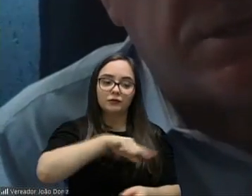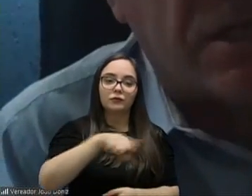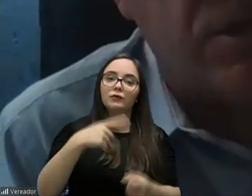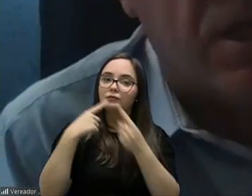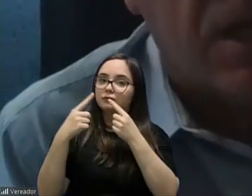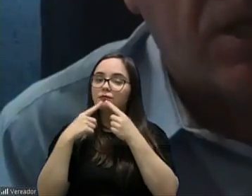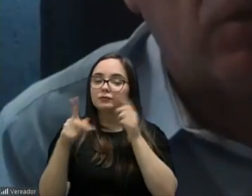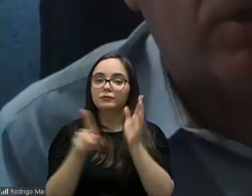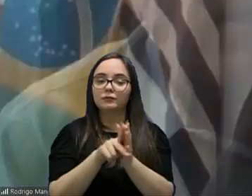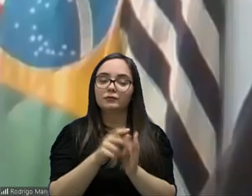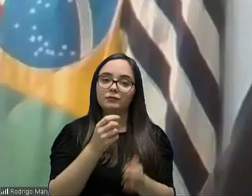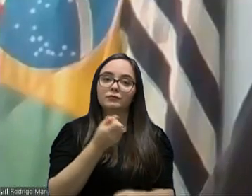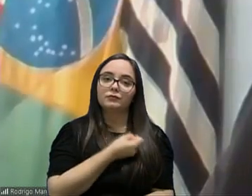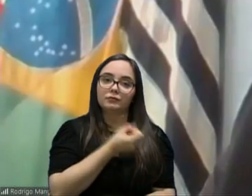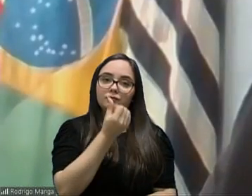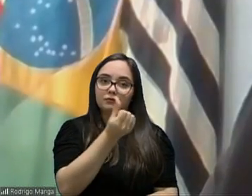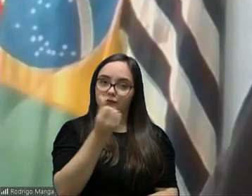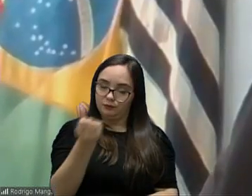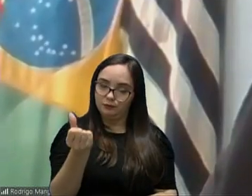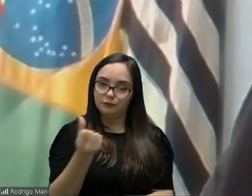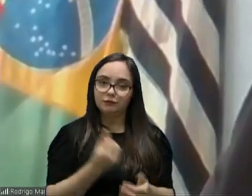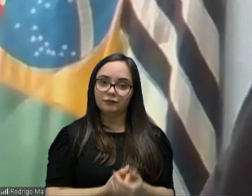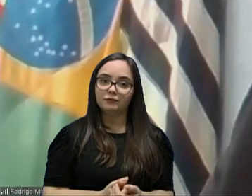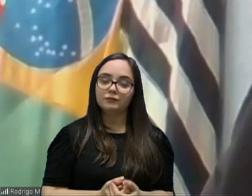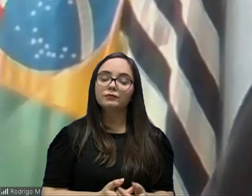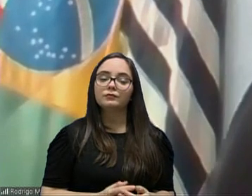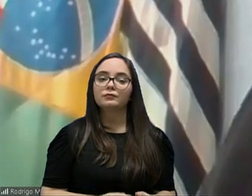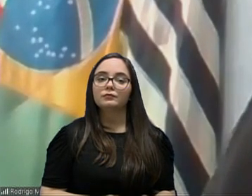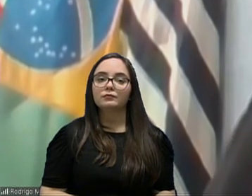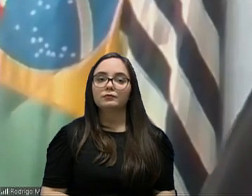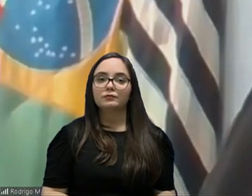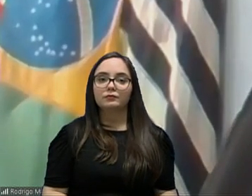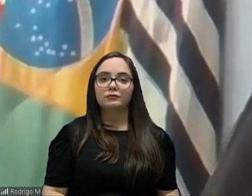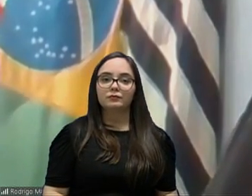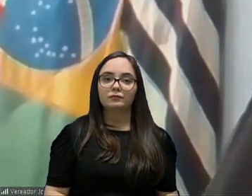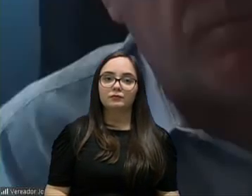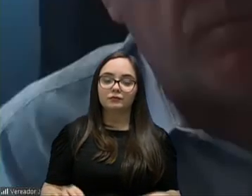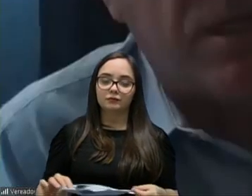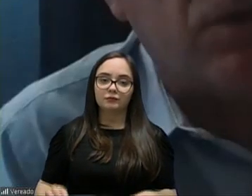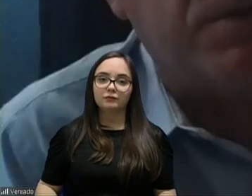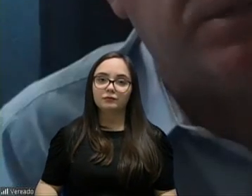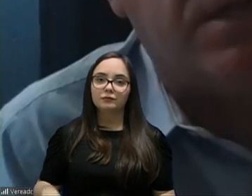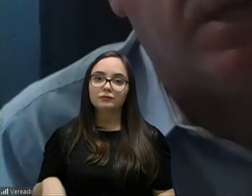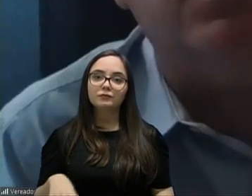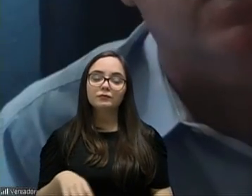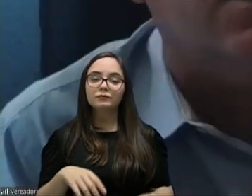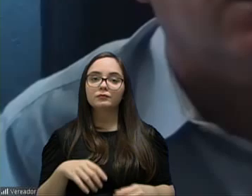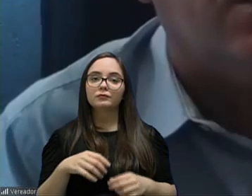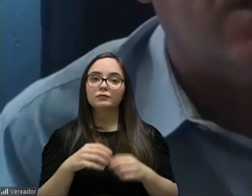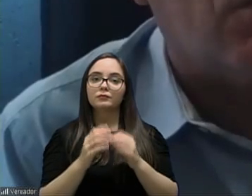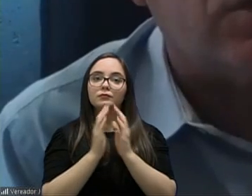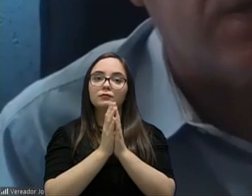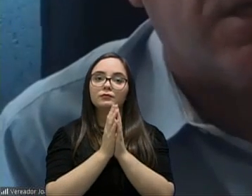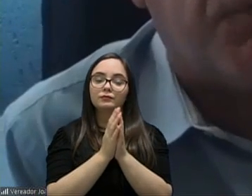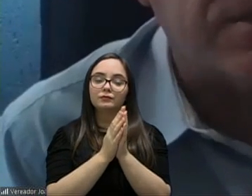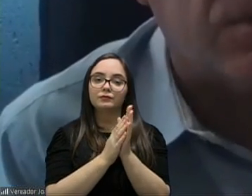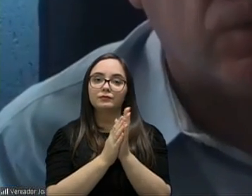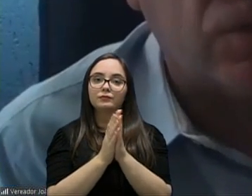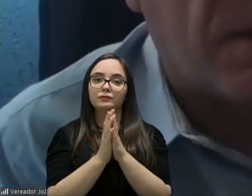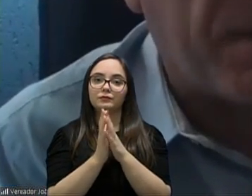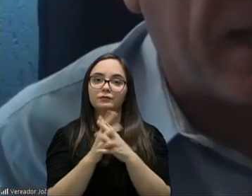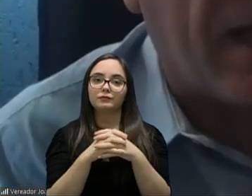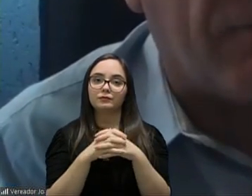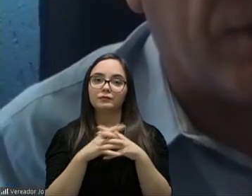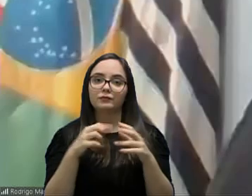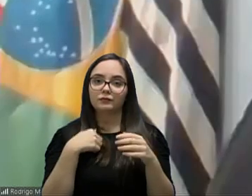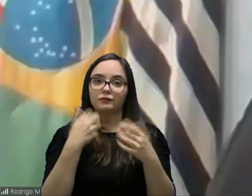Senhor presidente, tem maior descrição aí, senhor presidente? Não queremos falar. O Martinez pediu para manifestar sobre essa questão. Eu gostaria de fazer